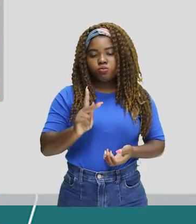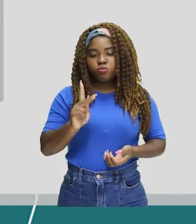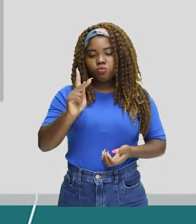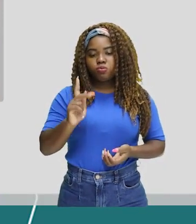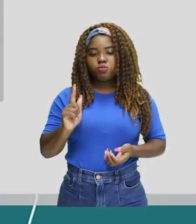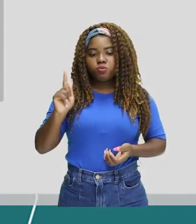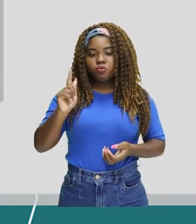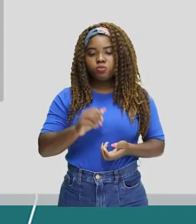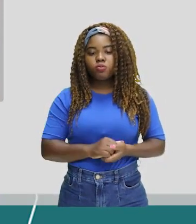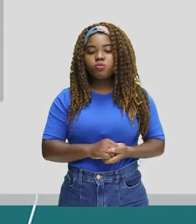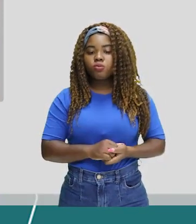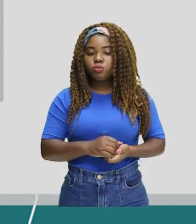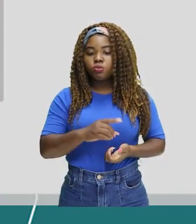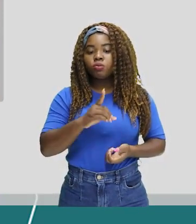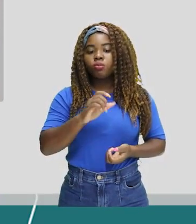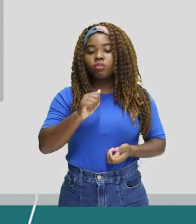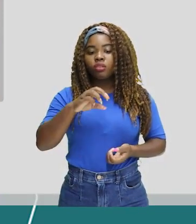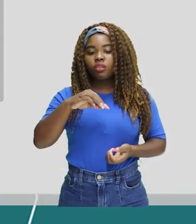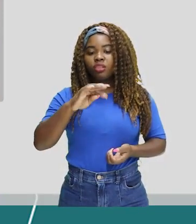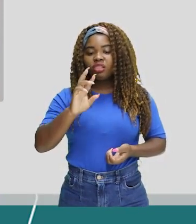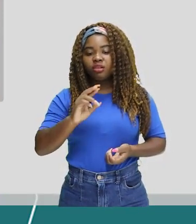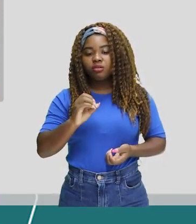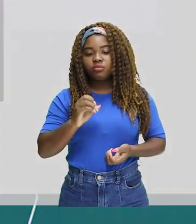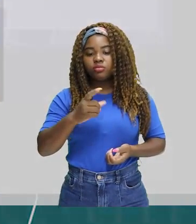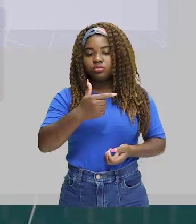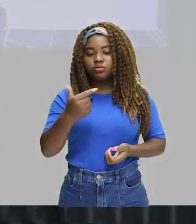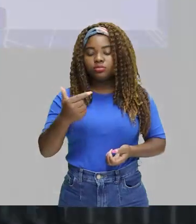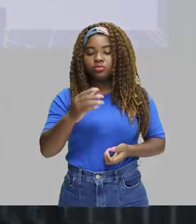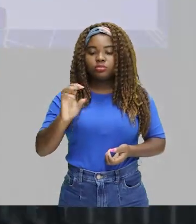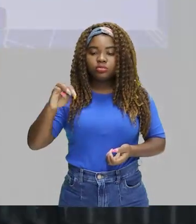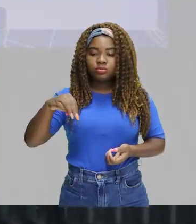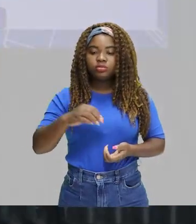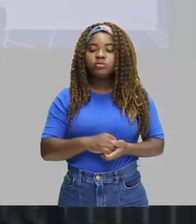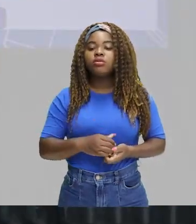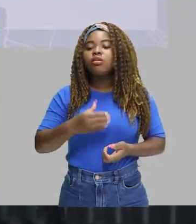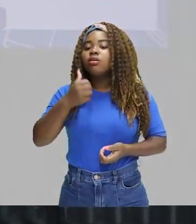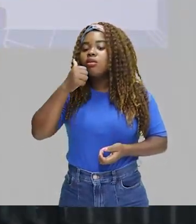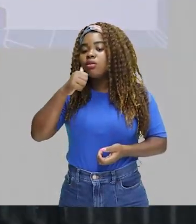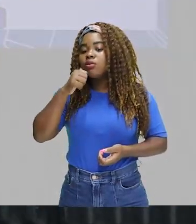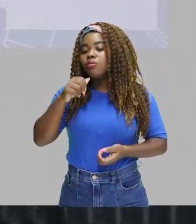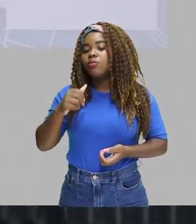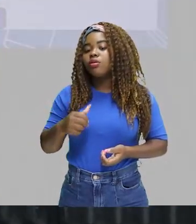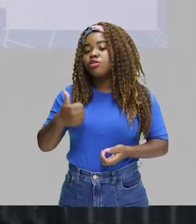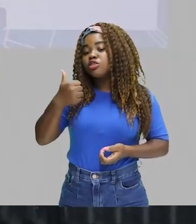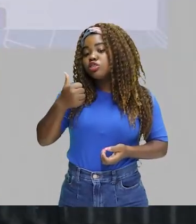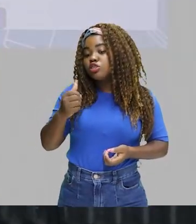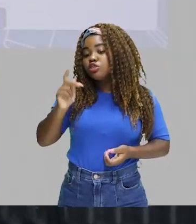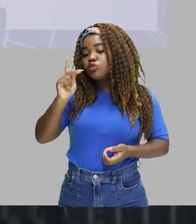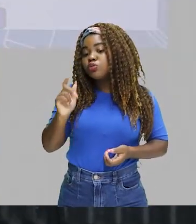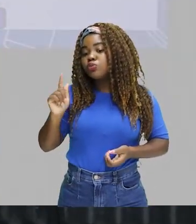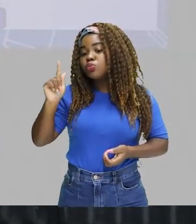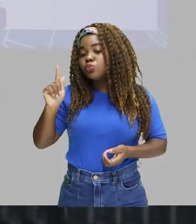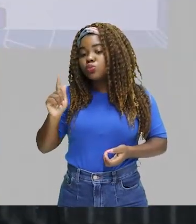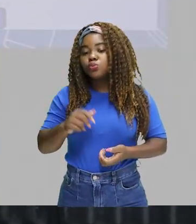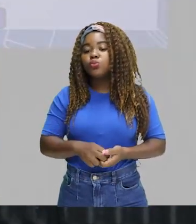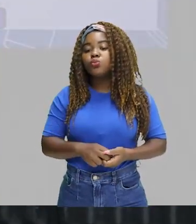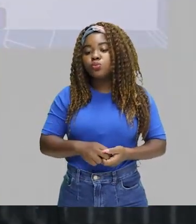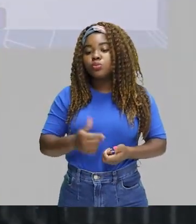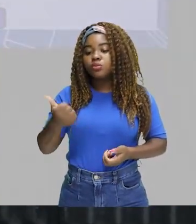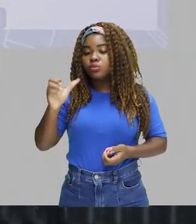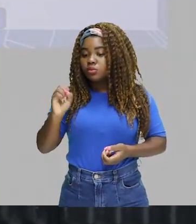kg, com o diâmetro de 22 centímetros. E para as mulheres tem o peso de 1 kg e diâmetro